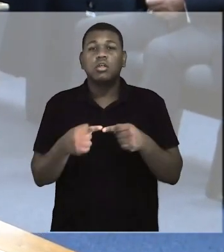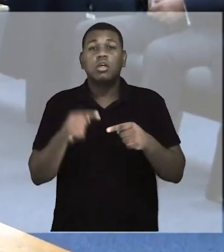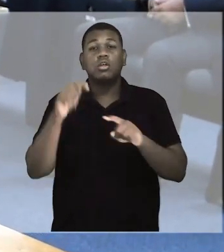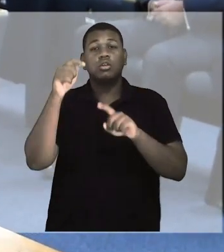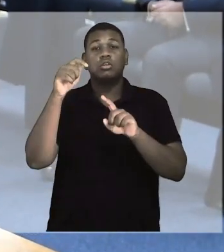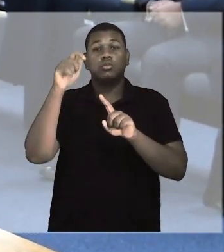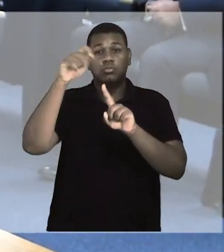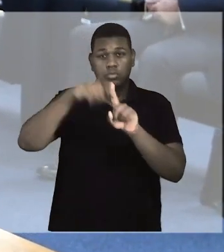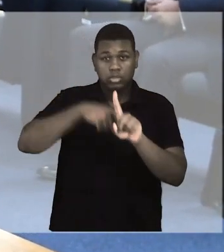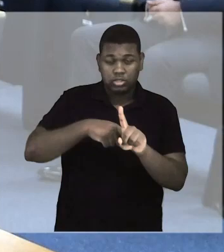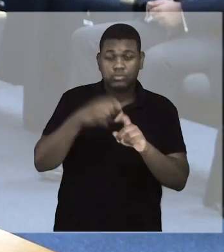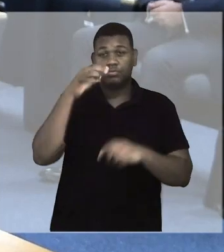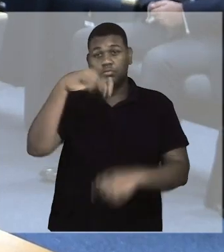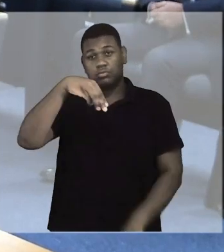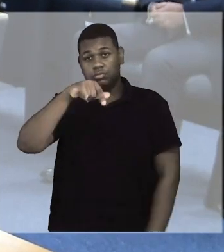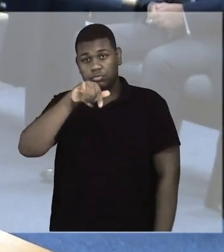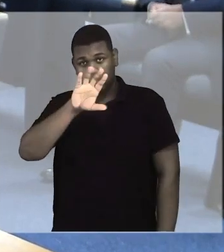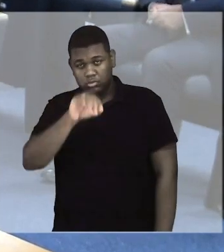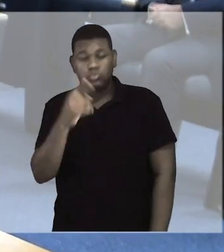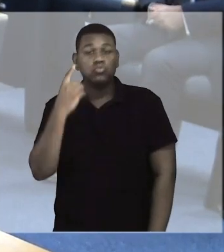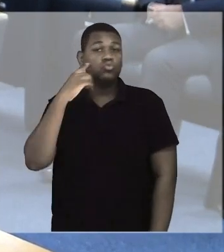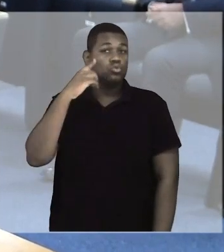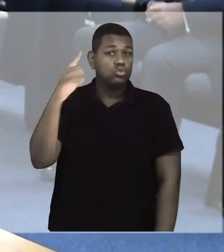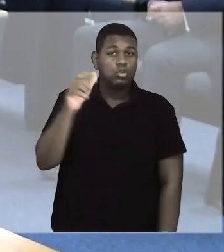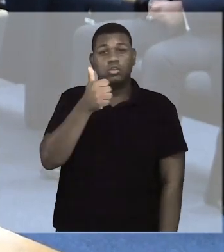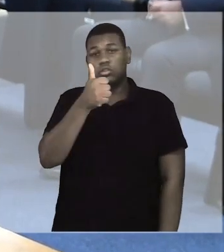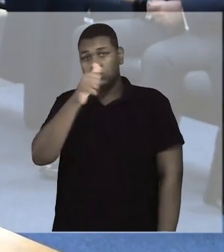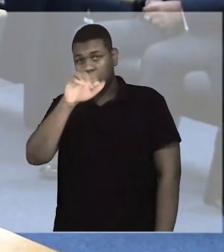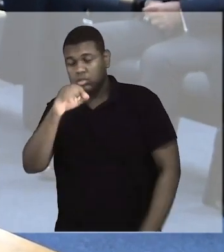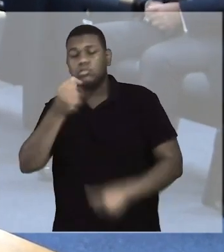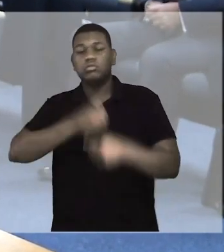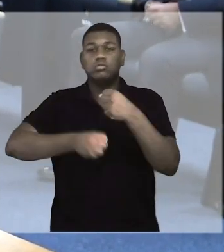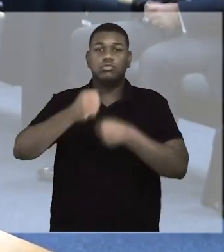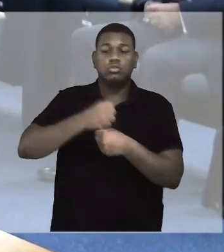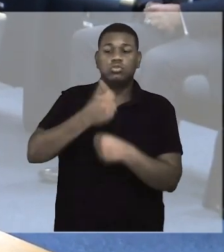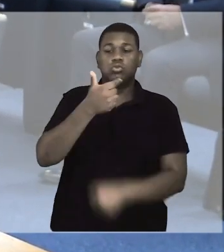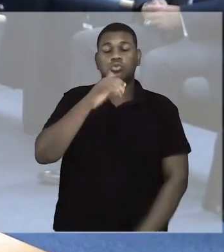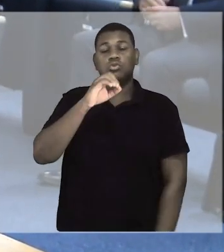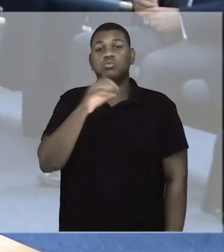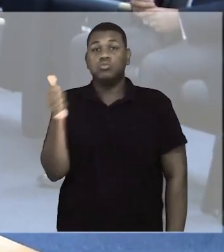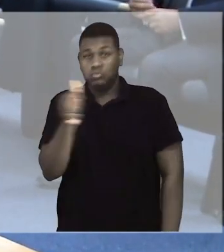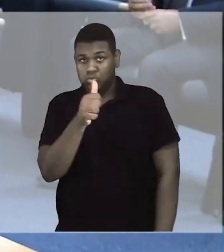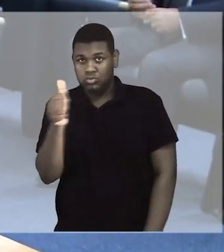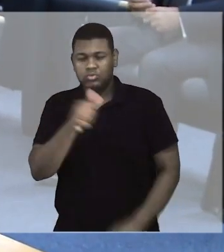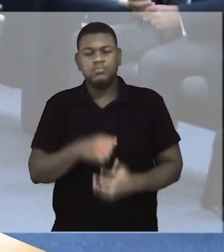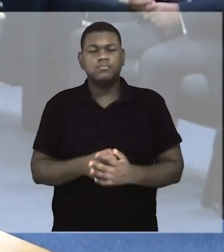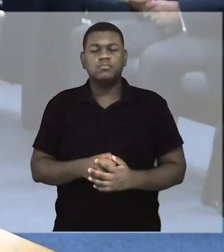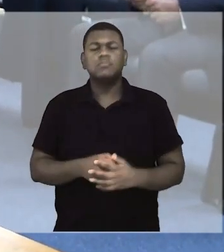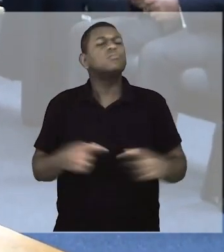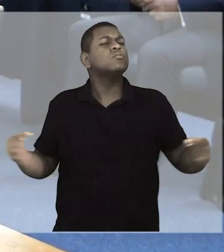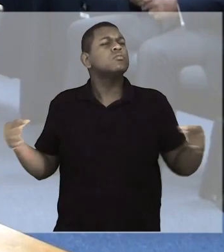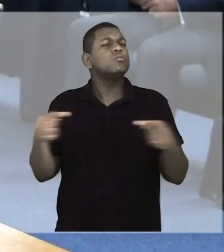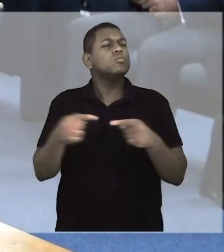portanto, sonegação fiscal. O lançamento definitivo do crédito tributário é de 10 de maio de 2011.